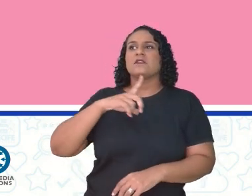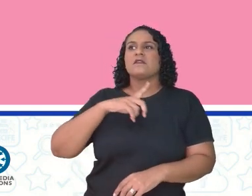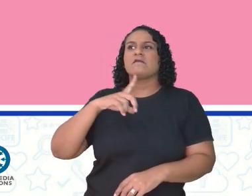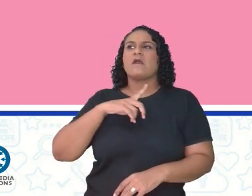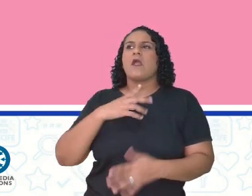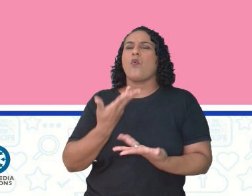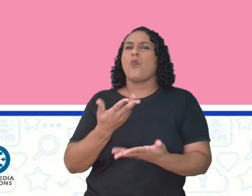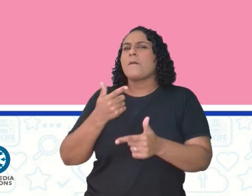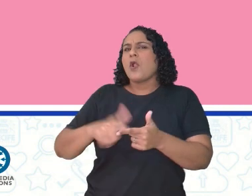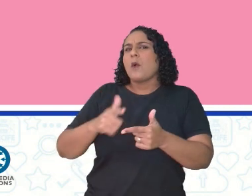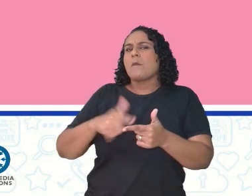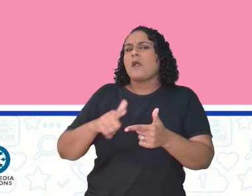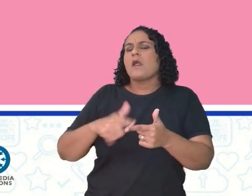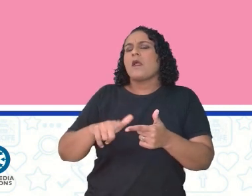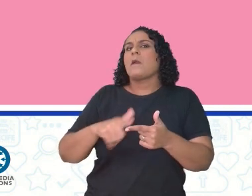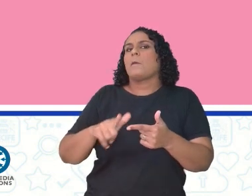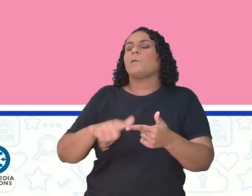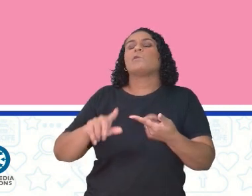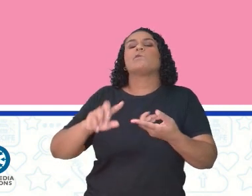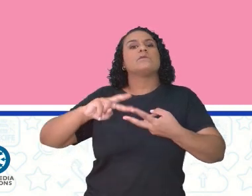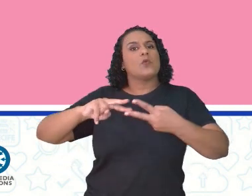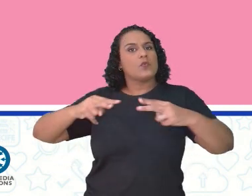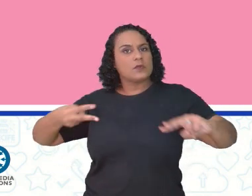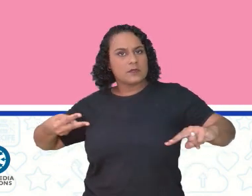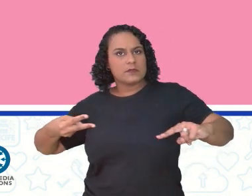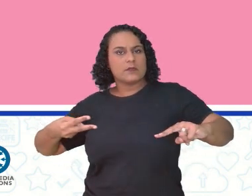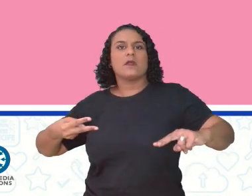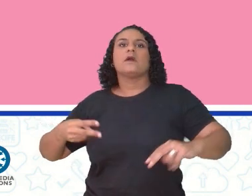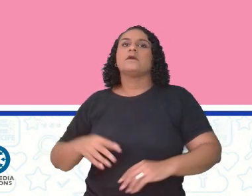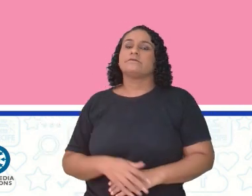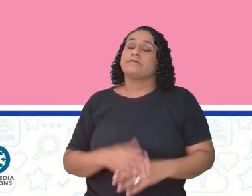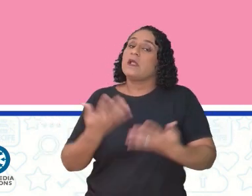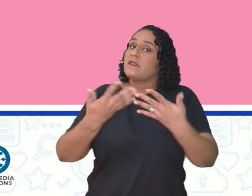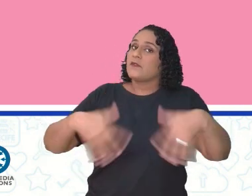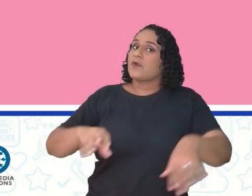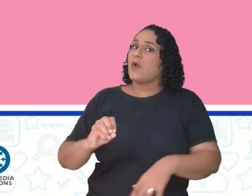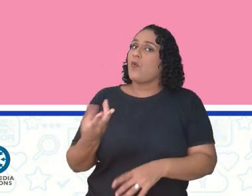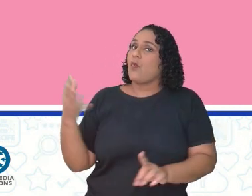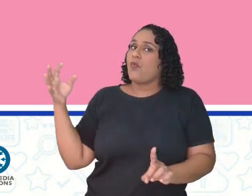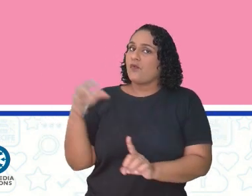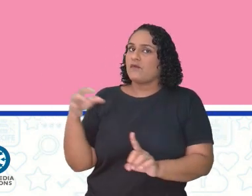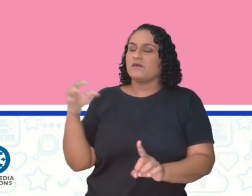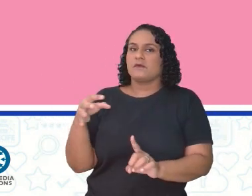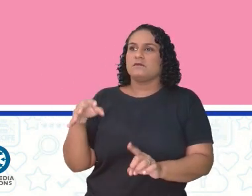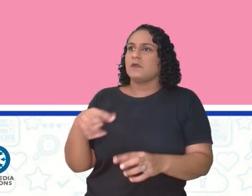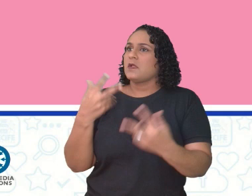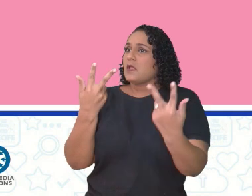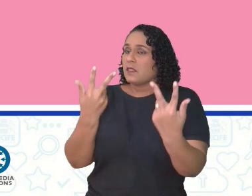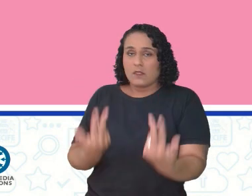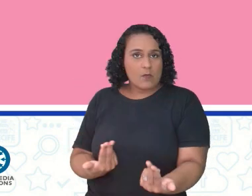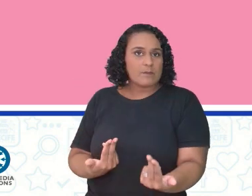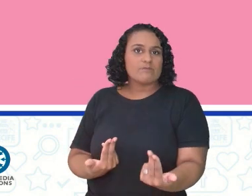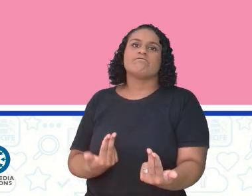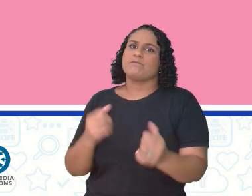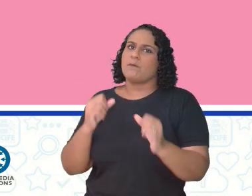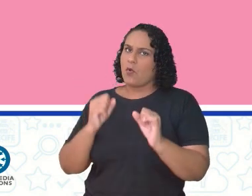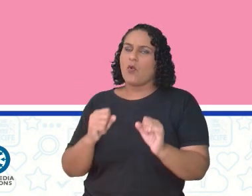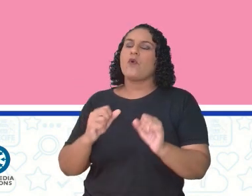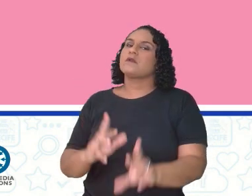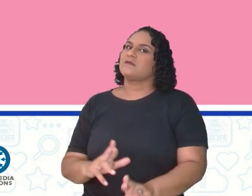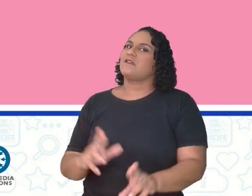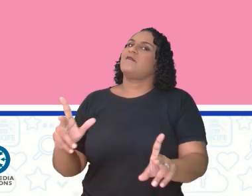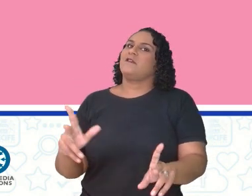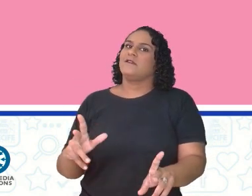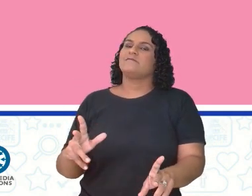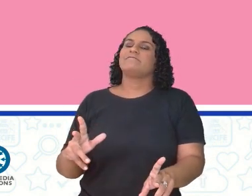alguma mutação, ou natural ou artificial, eles podem não ser idênticos, não é só se sofrer uma mutação no